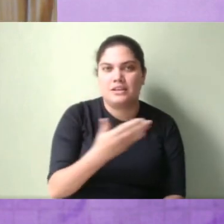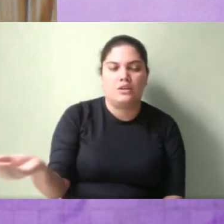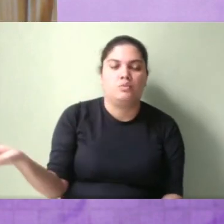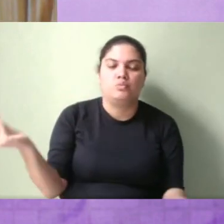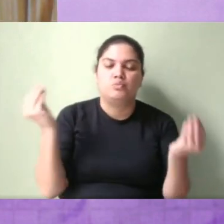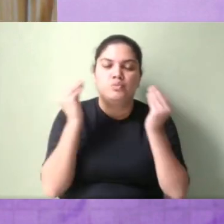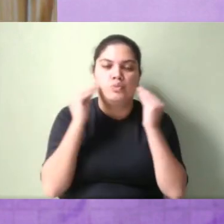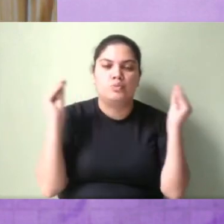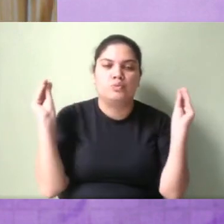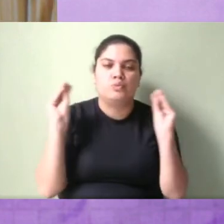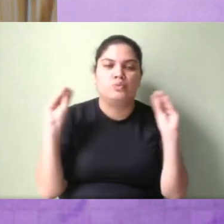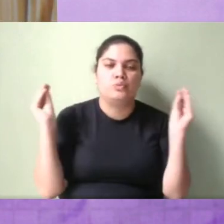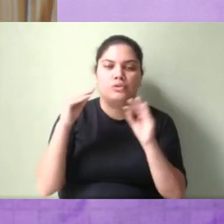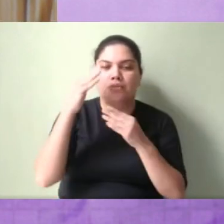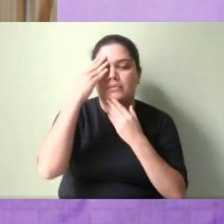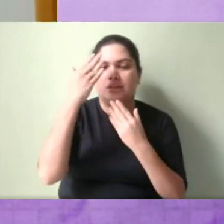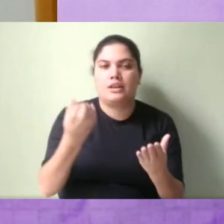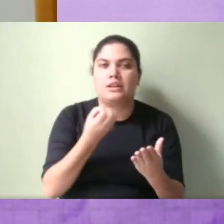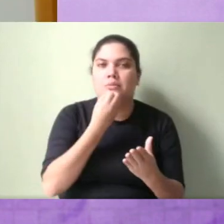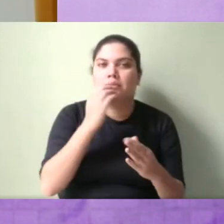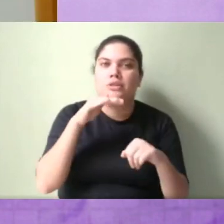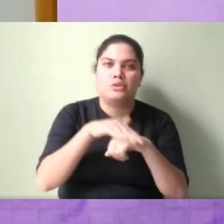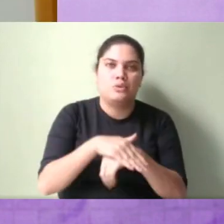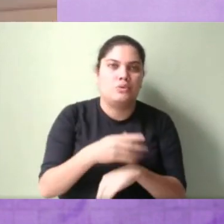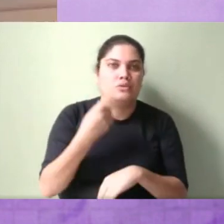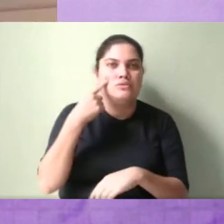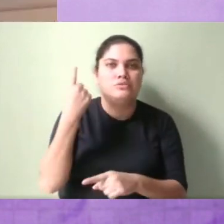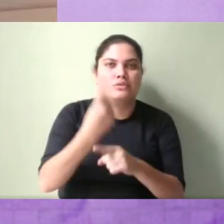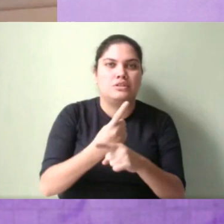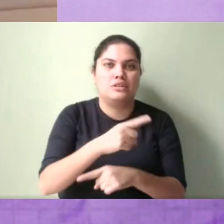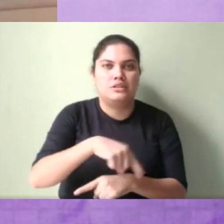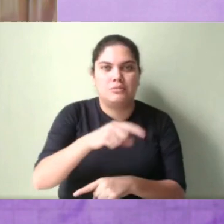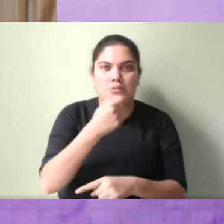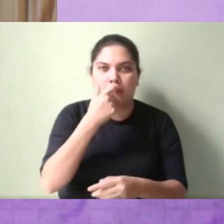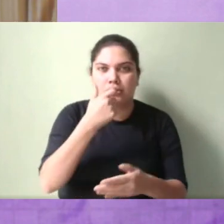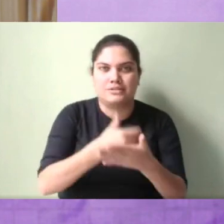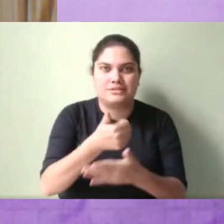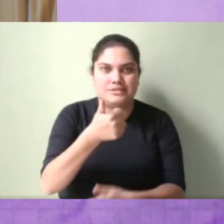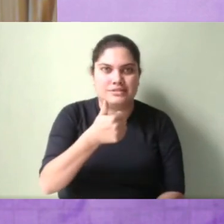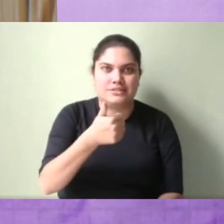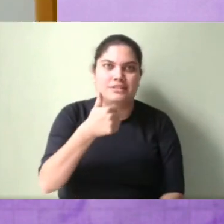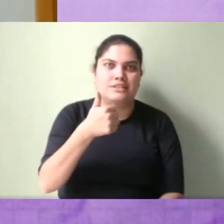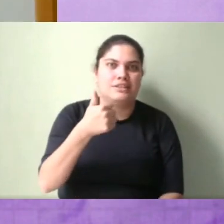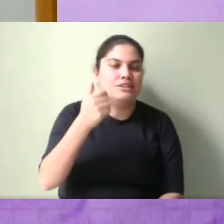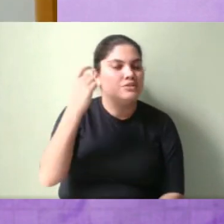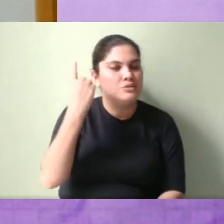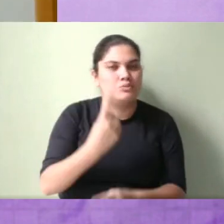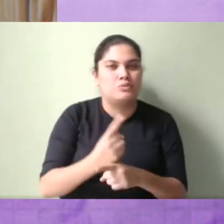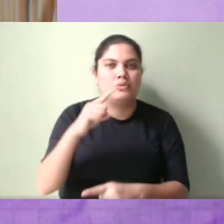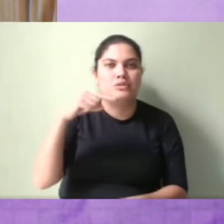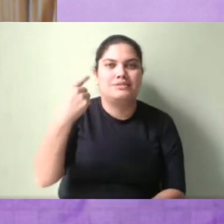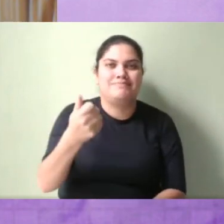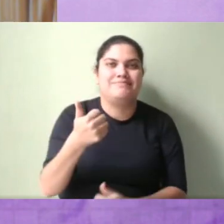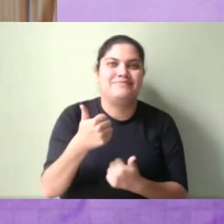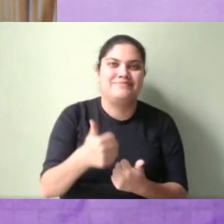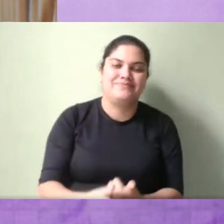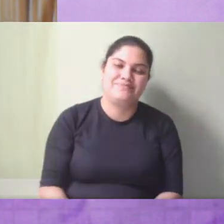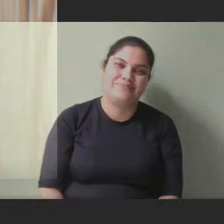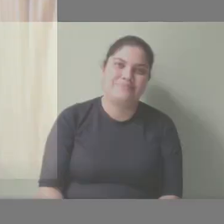Beijo para todas. Tchau, gente. E para todos e todas também. Beijo. Tchau. Tchau.